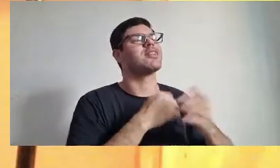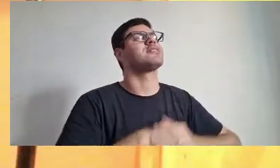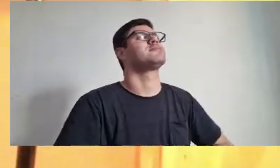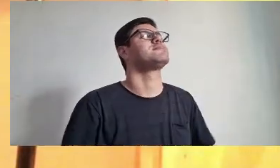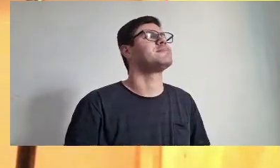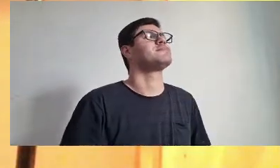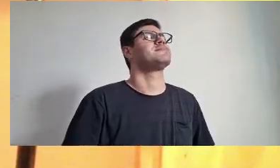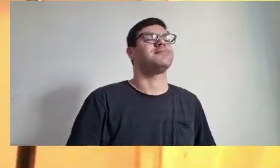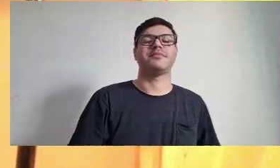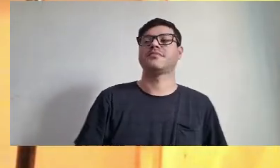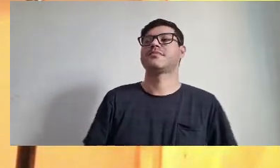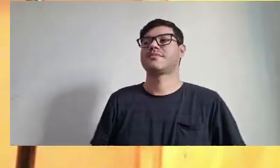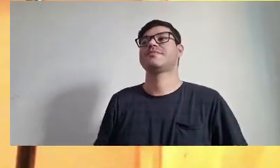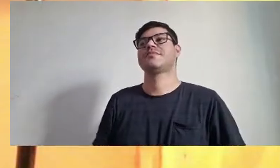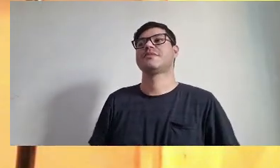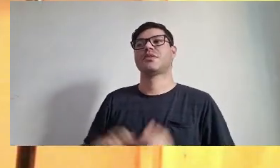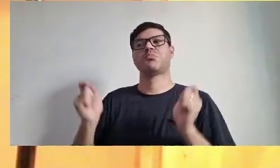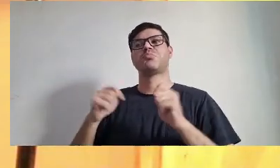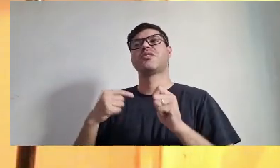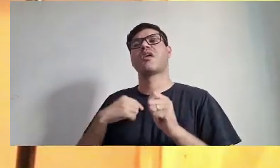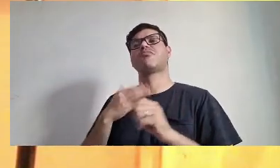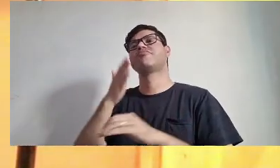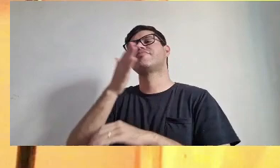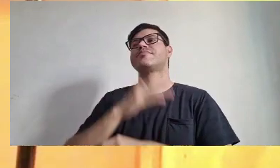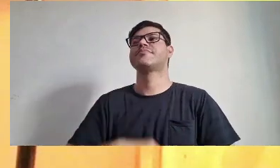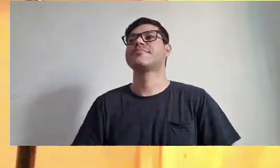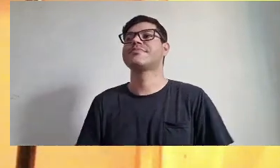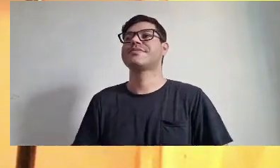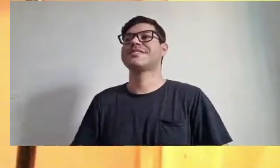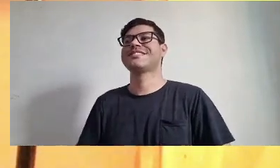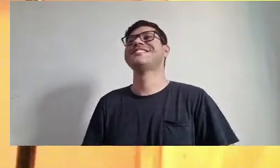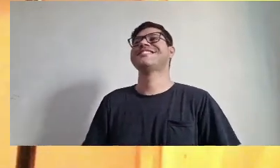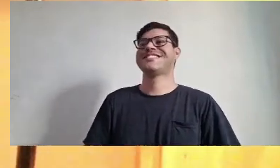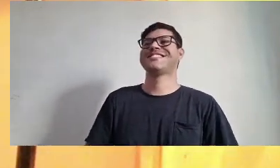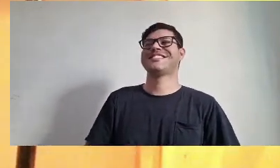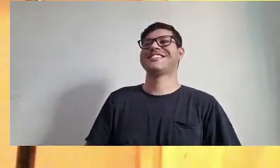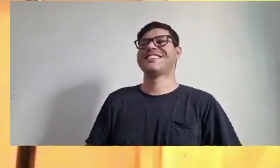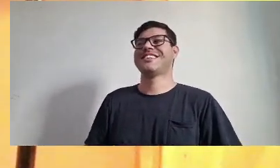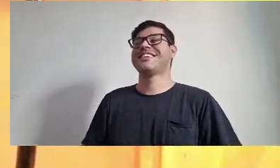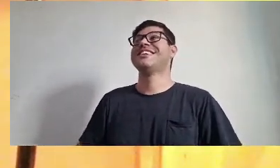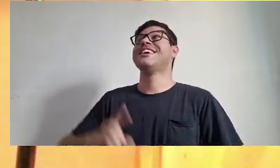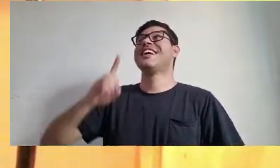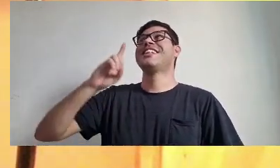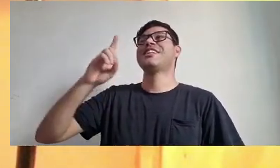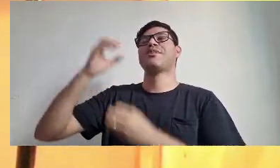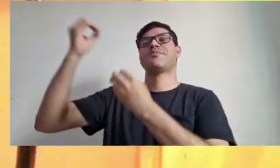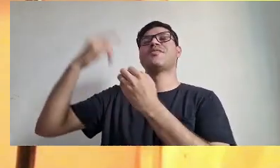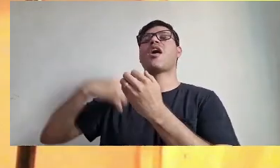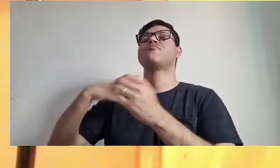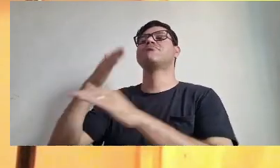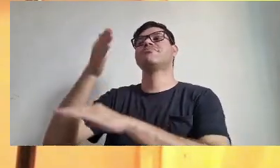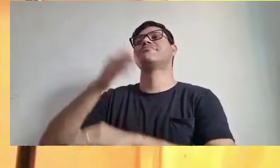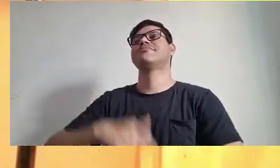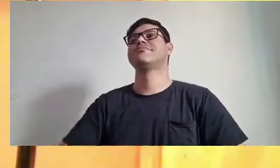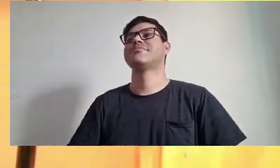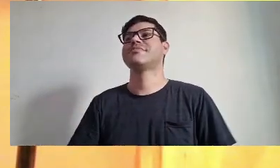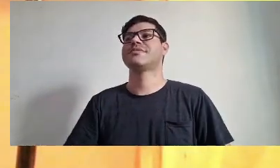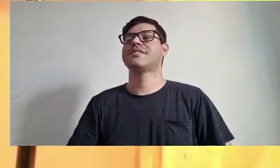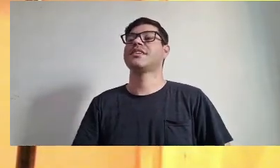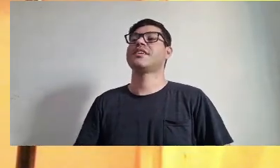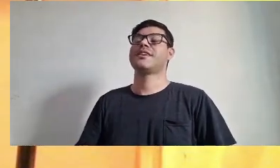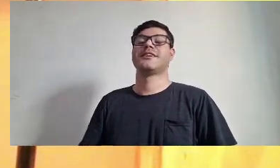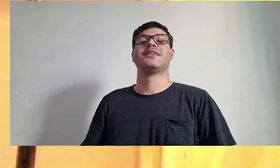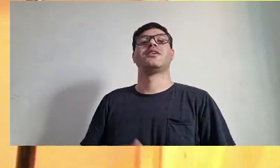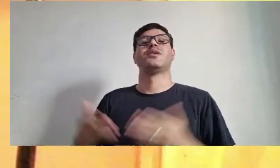se possível estarei lá. Mas vai estar, o futuro a Deus pertence. Isso. Mas nós estamos aqui com o pastor